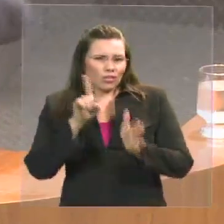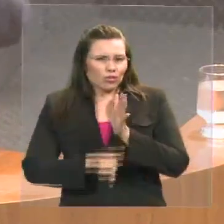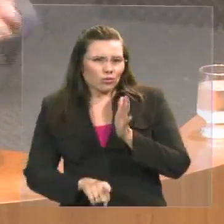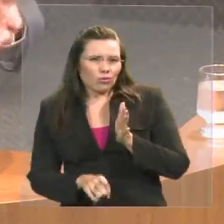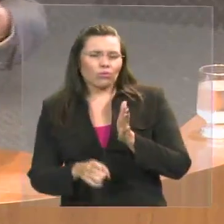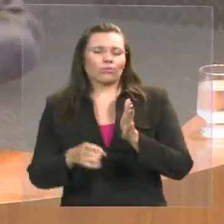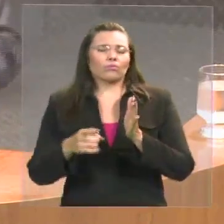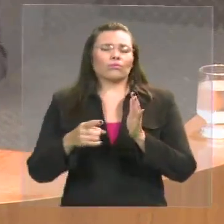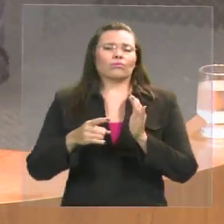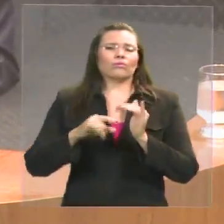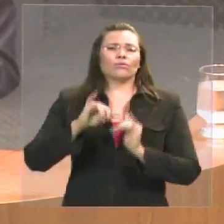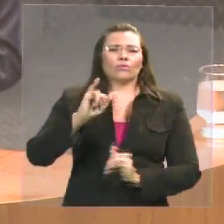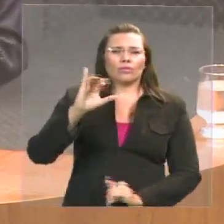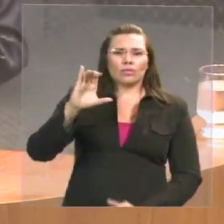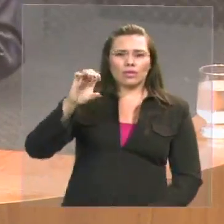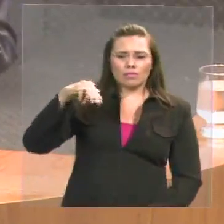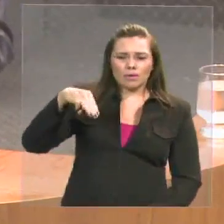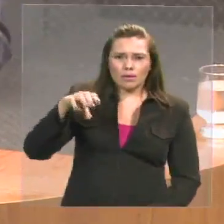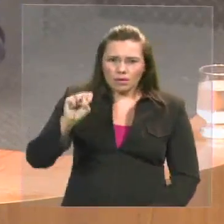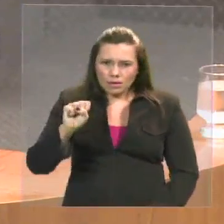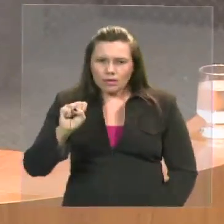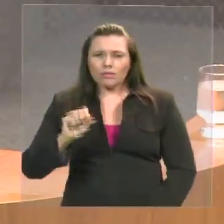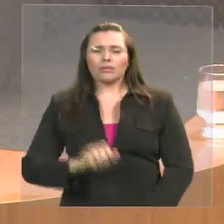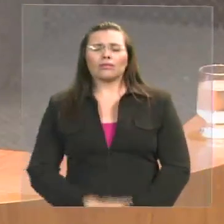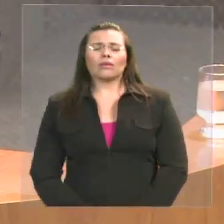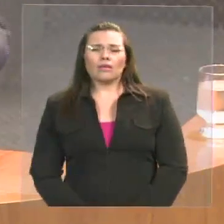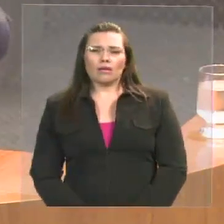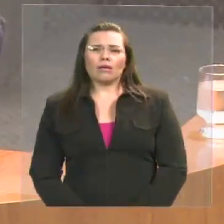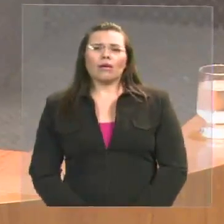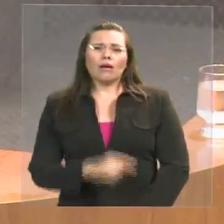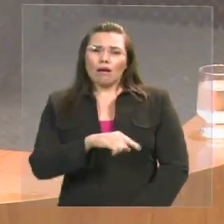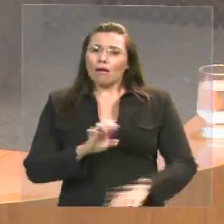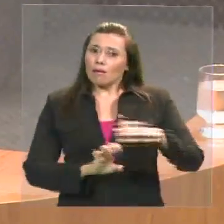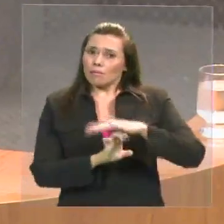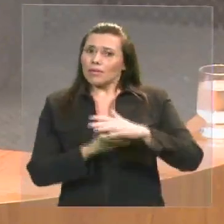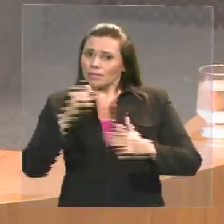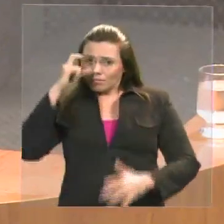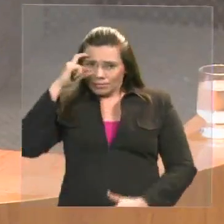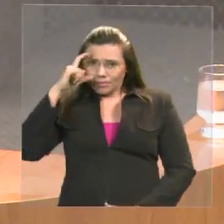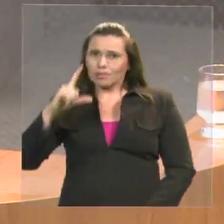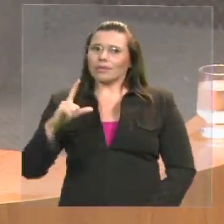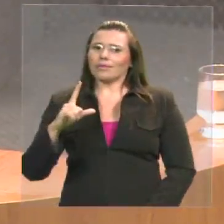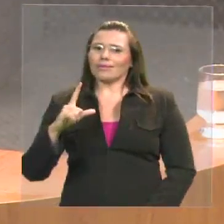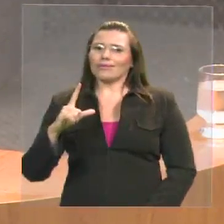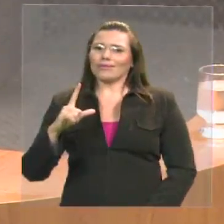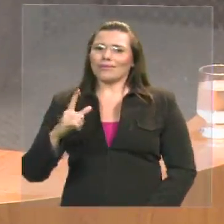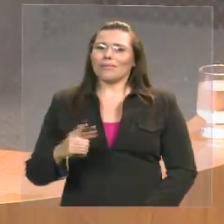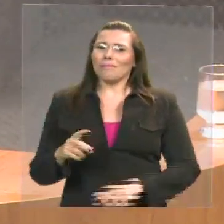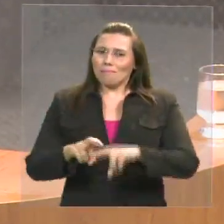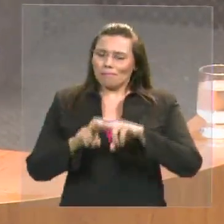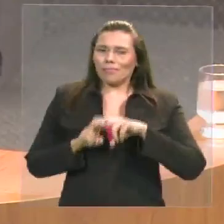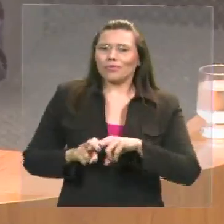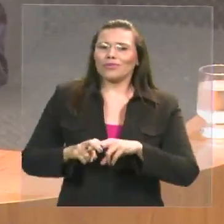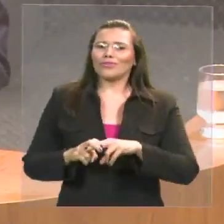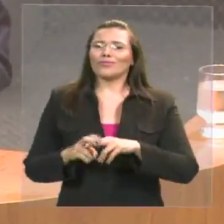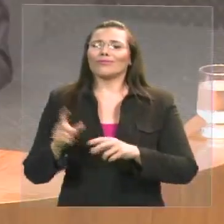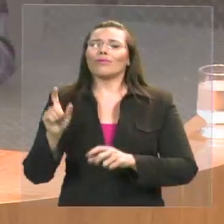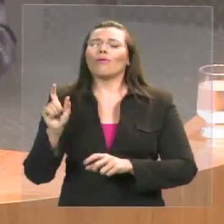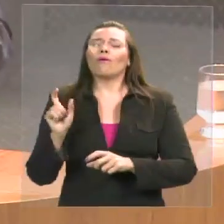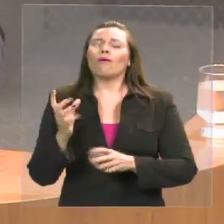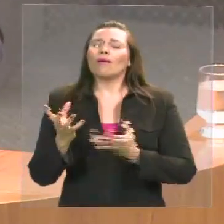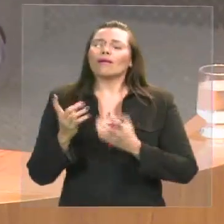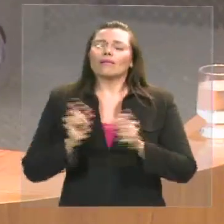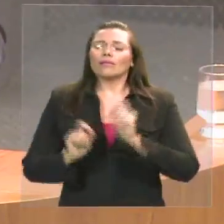outros que vão fortalecer o trabalhador. O trabalhador, tendo a oportunidade de estar exercendo suas